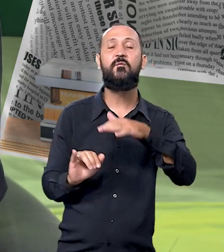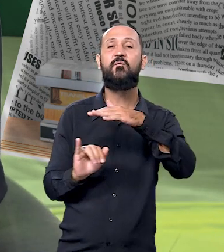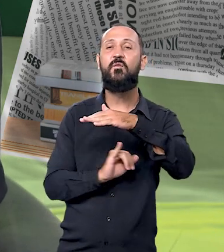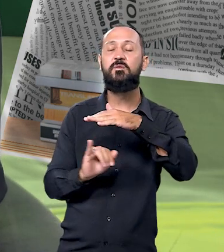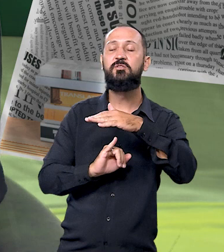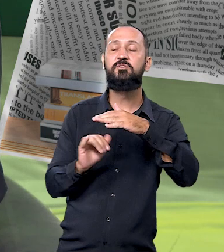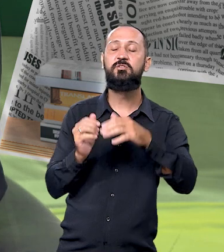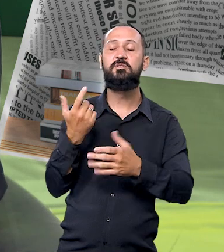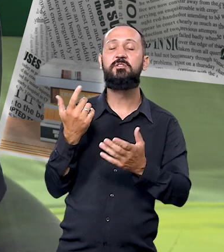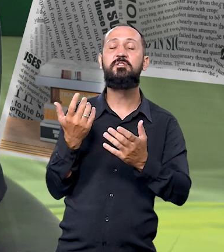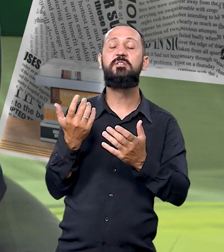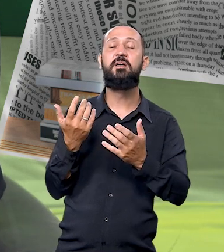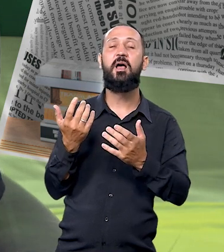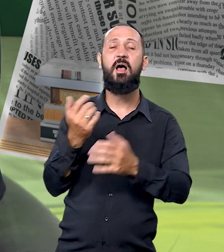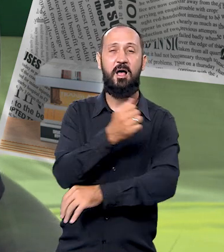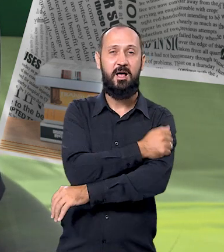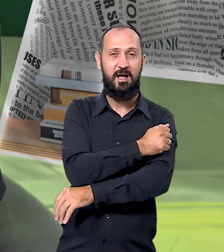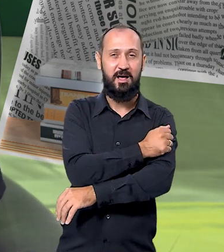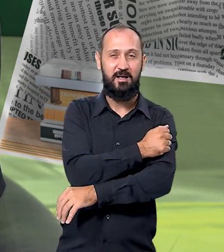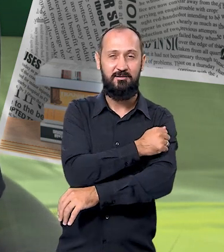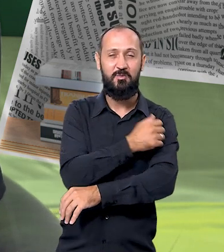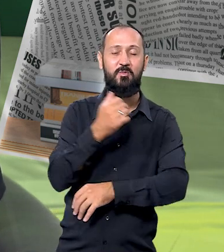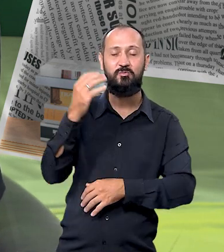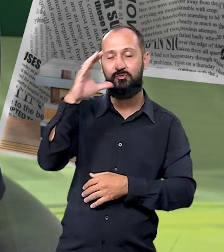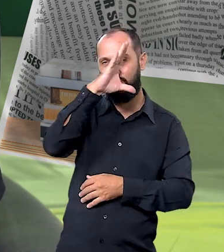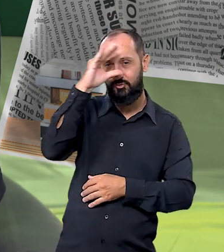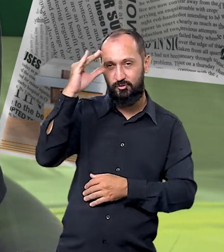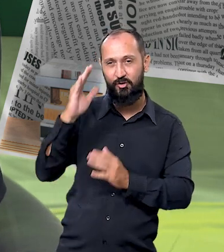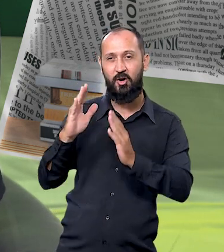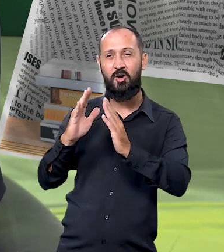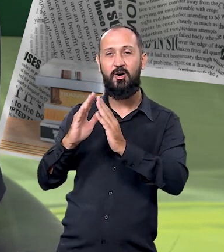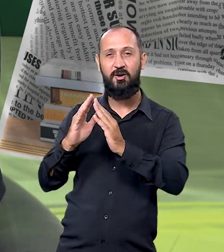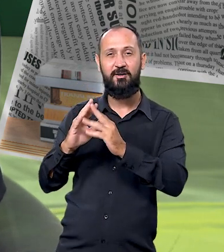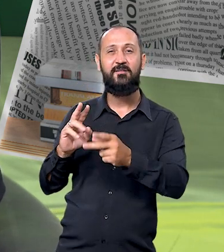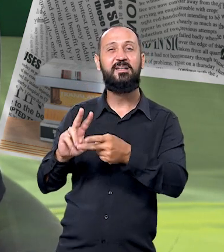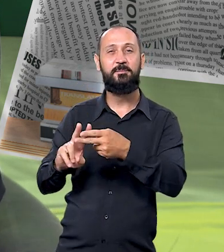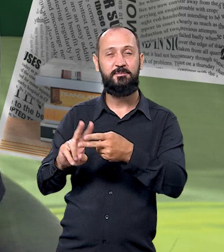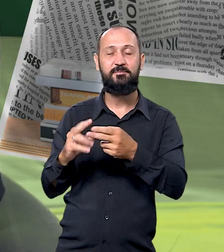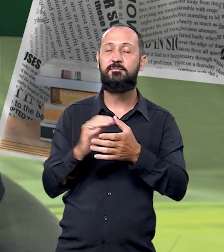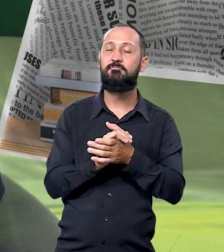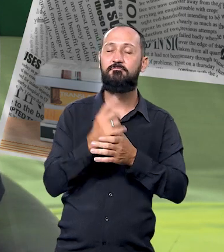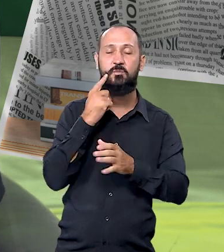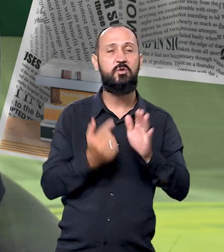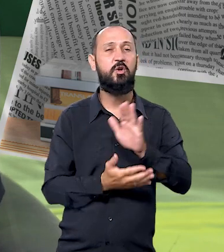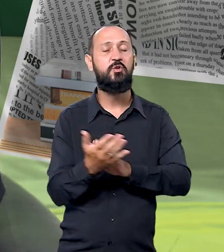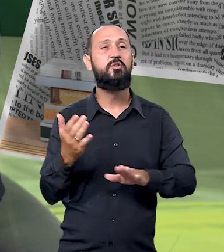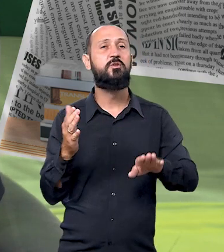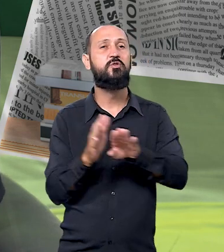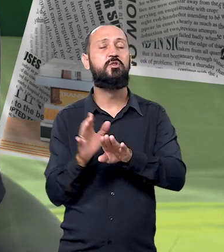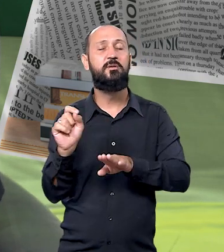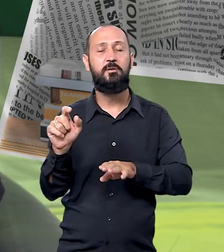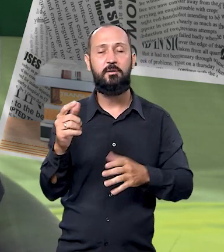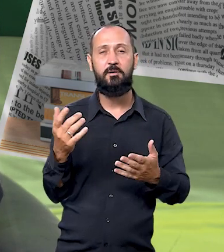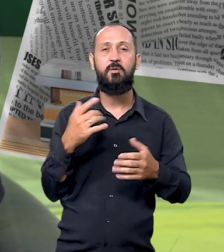numa fundação de adolescentes em conflito com a lei. E quando eu cheguei em Salvador e tive essa experiência, eu fui